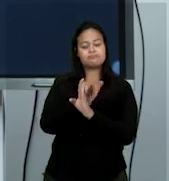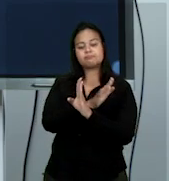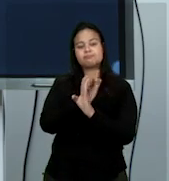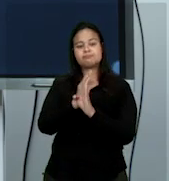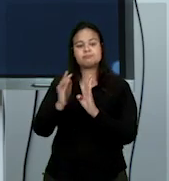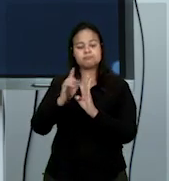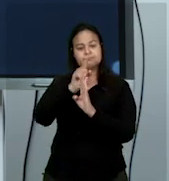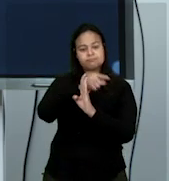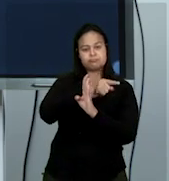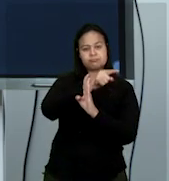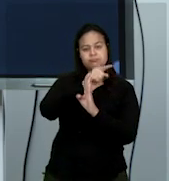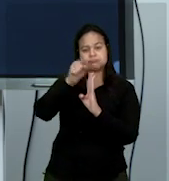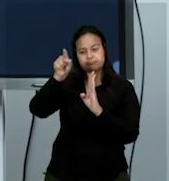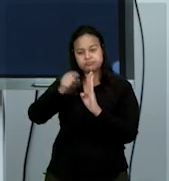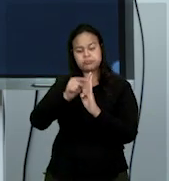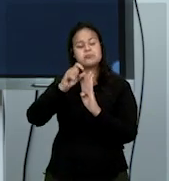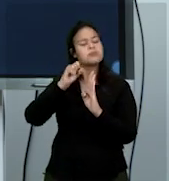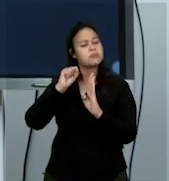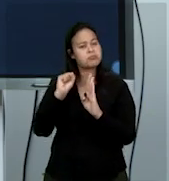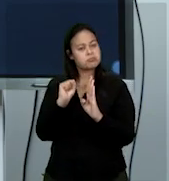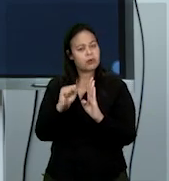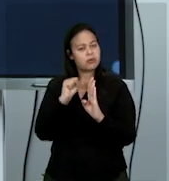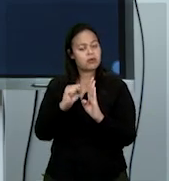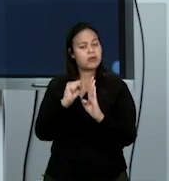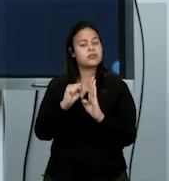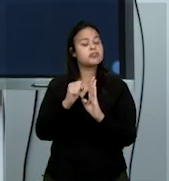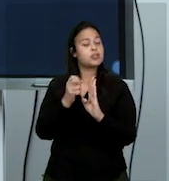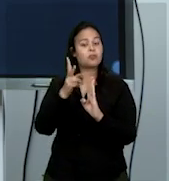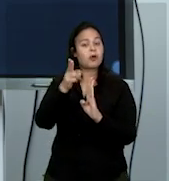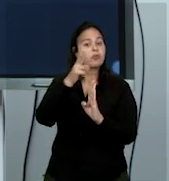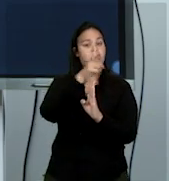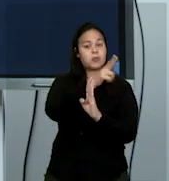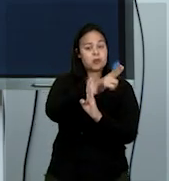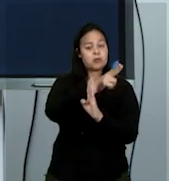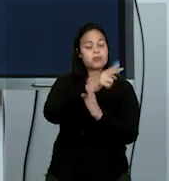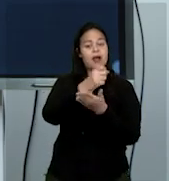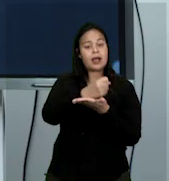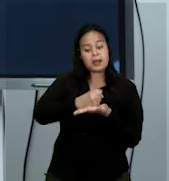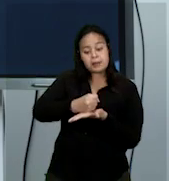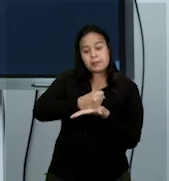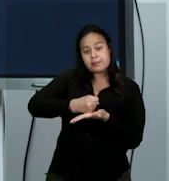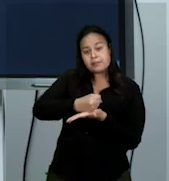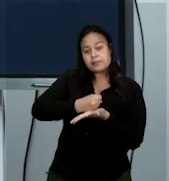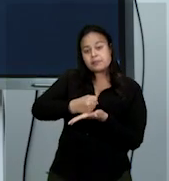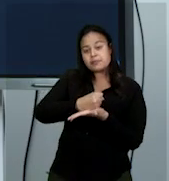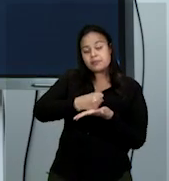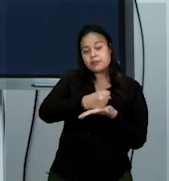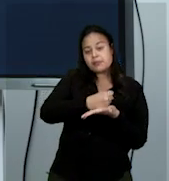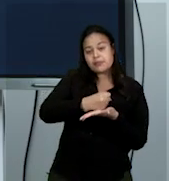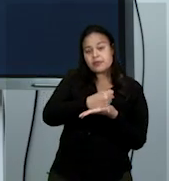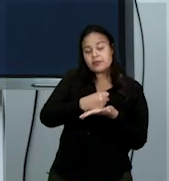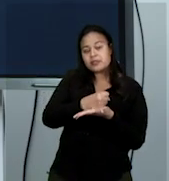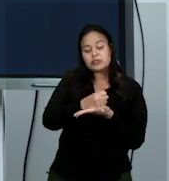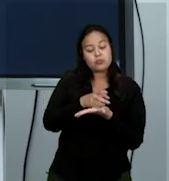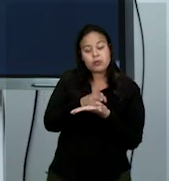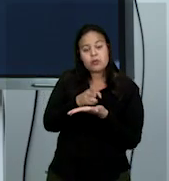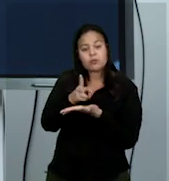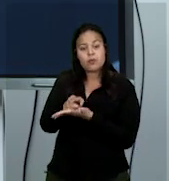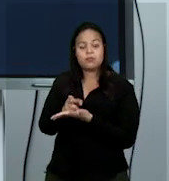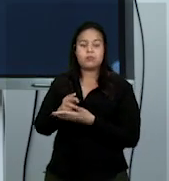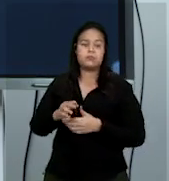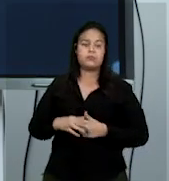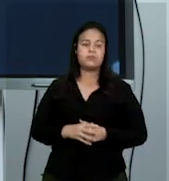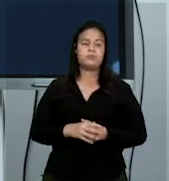o expoente aqui, ó, não é? Porque o expoente é o mesmo, então a base tem que ser a mesma para dar o mesmo valor. Então